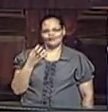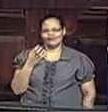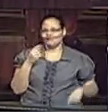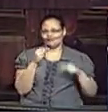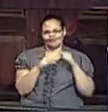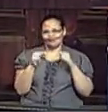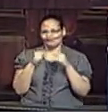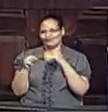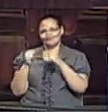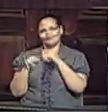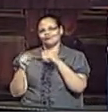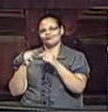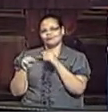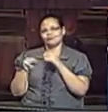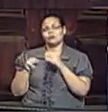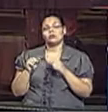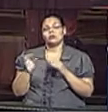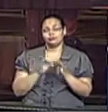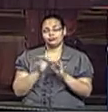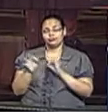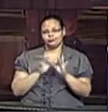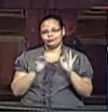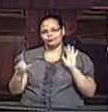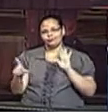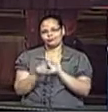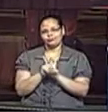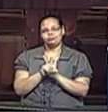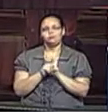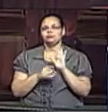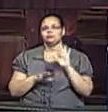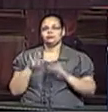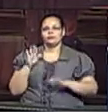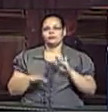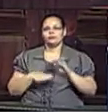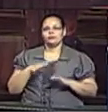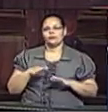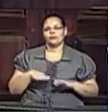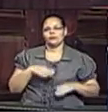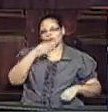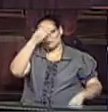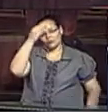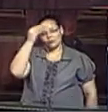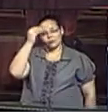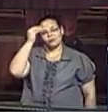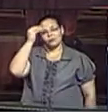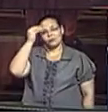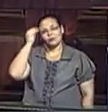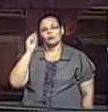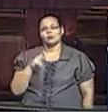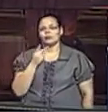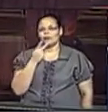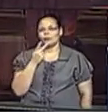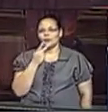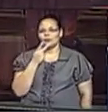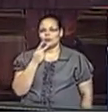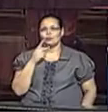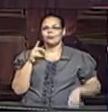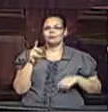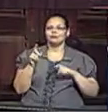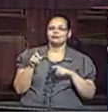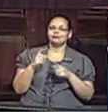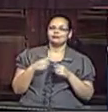adequados. Esse projeto de lei, ele muitas das vezes esquece do interior. E aí, quando eu falo do interior,